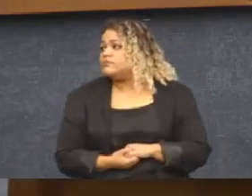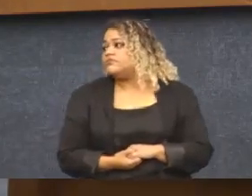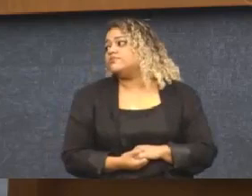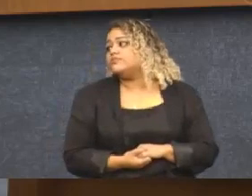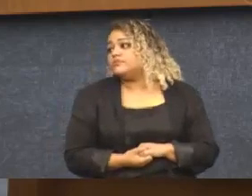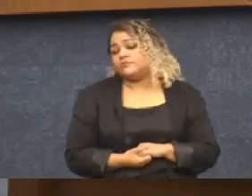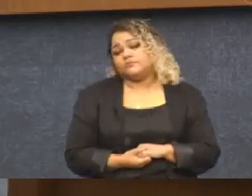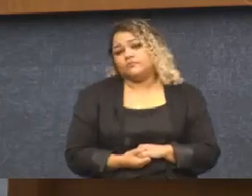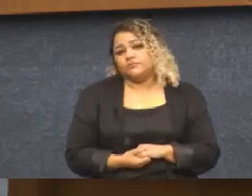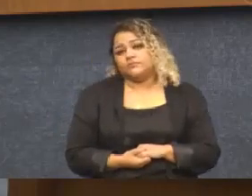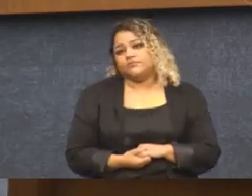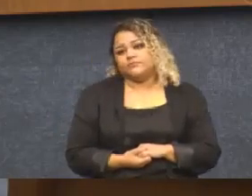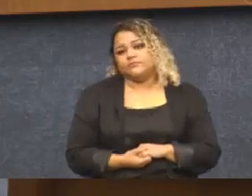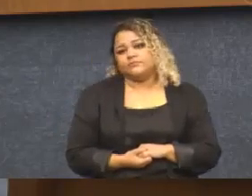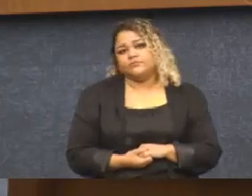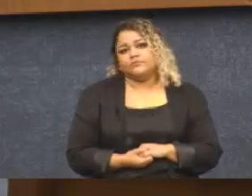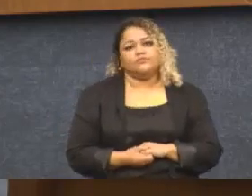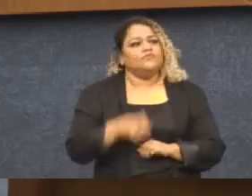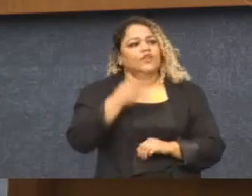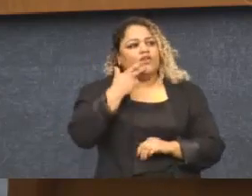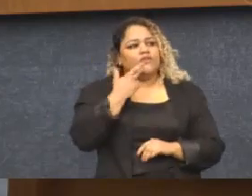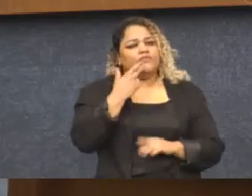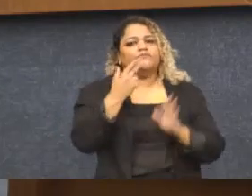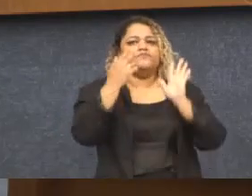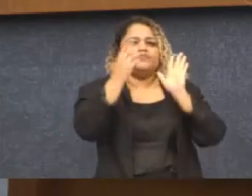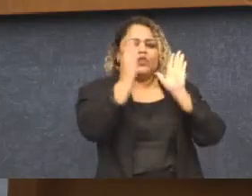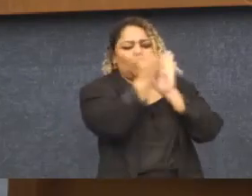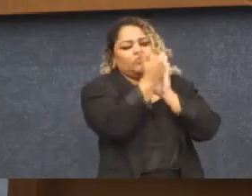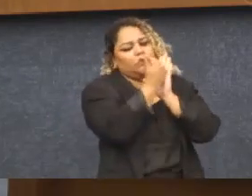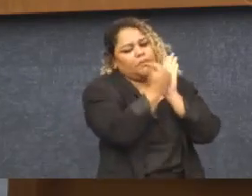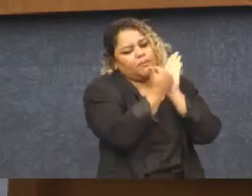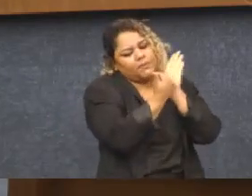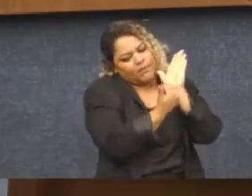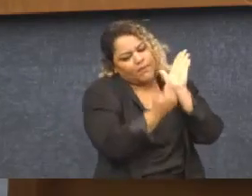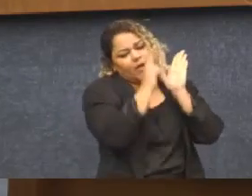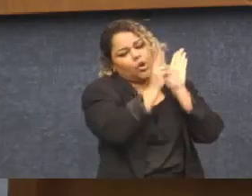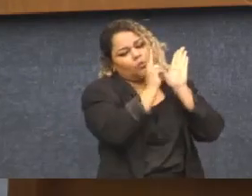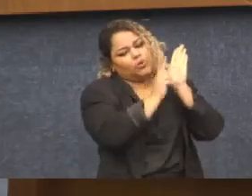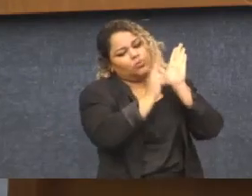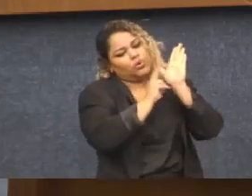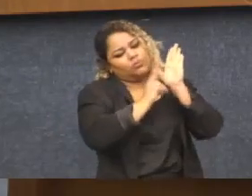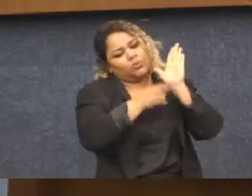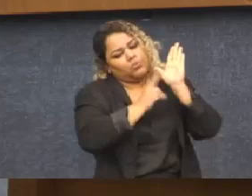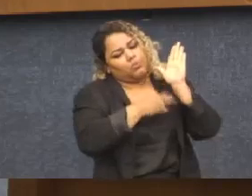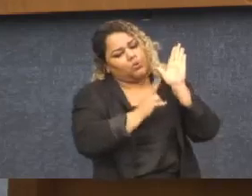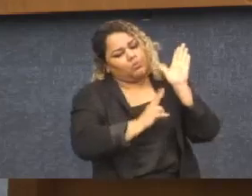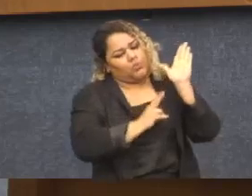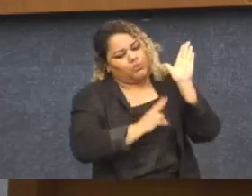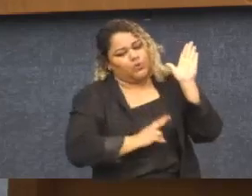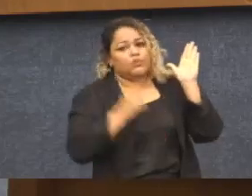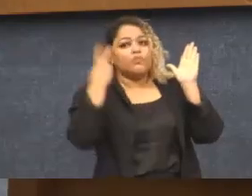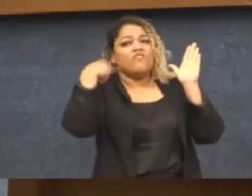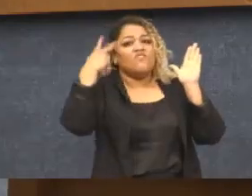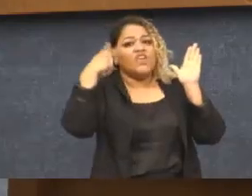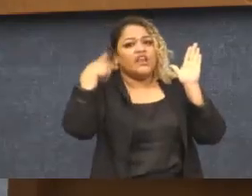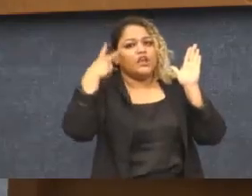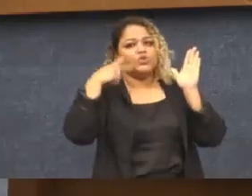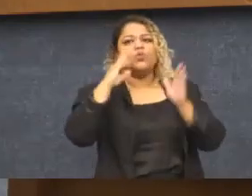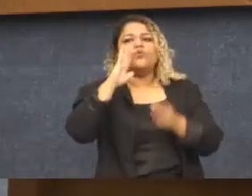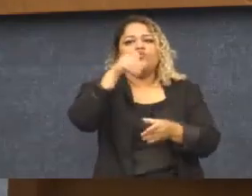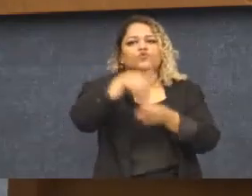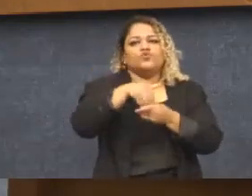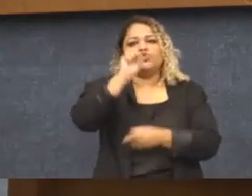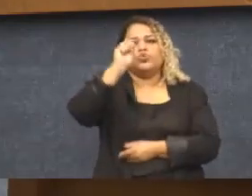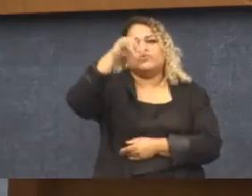Loide Gonçalves, vereadora Marcela Trópia, Pedro Patrus, Ramon Bibiano, Reinaldo Gomes e Sérgio Fernandes Pinho